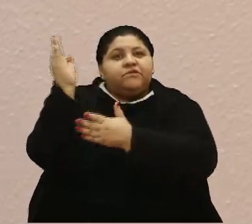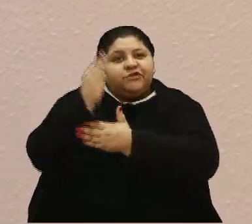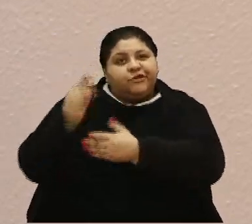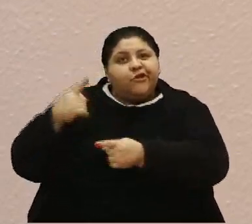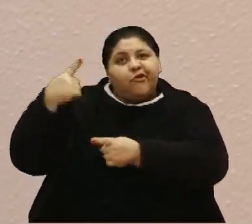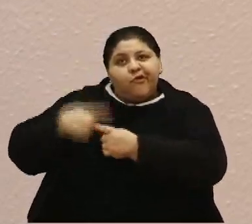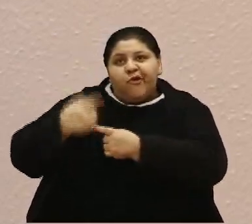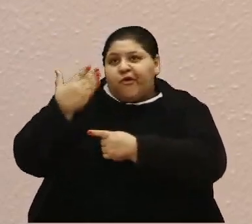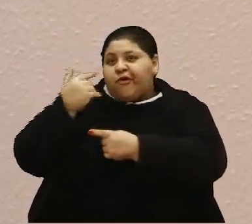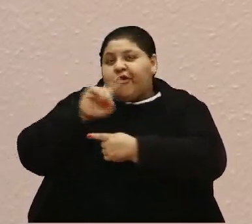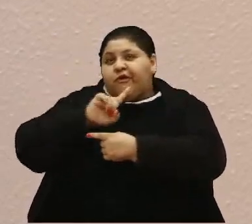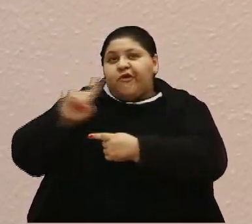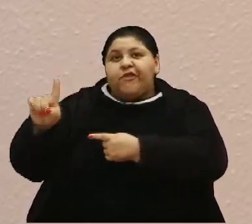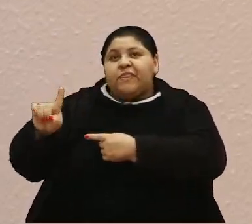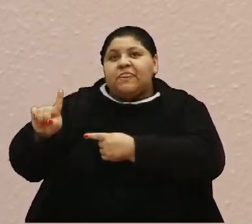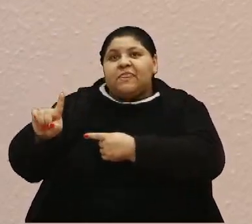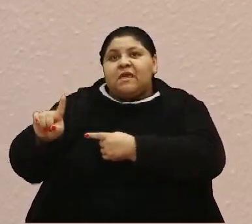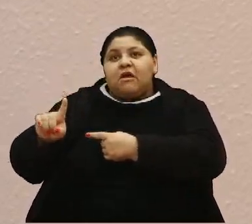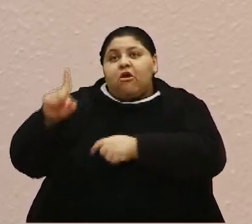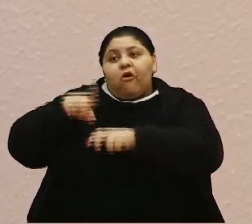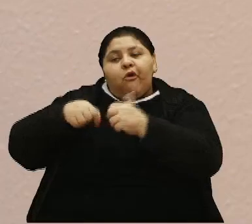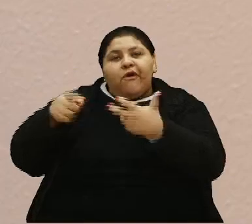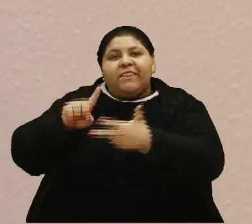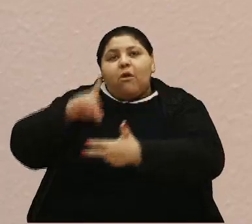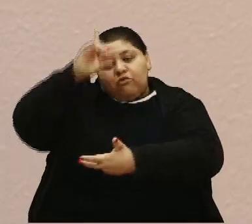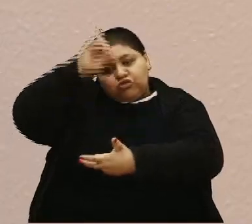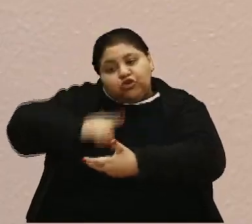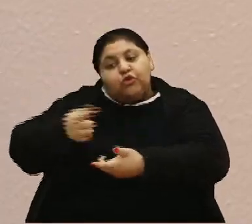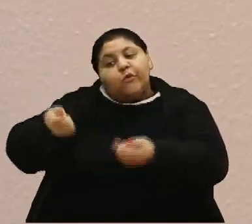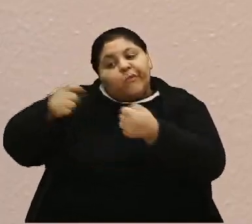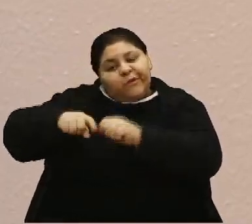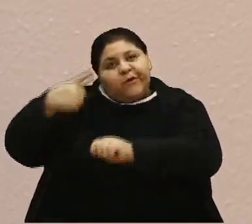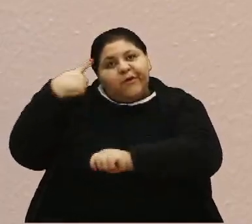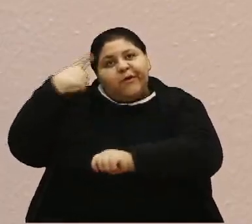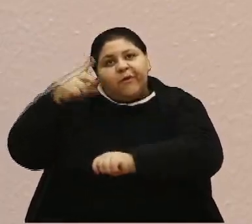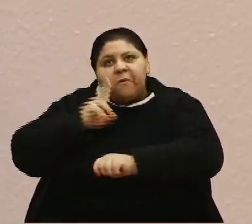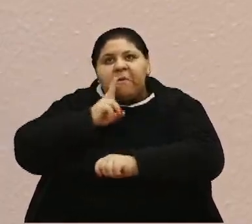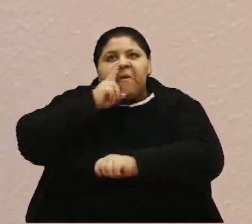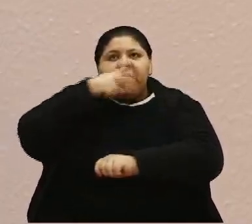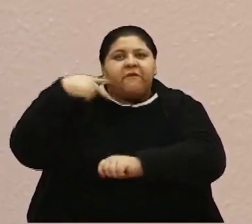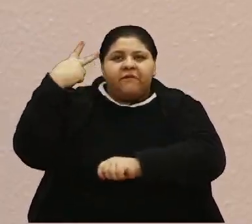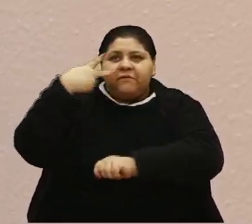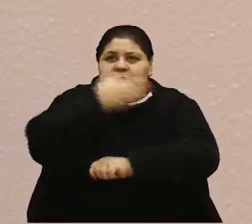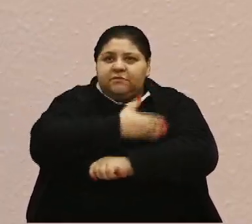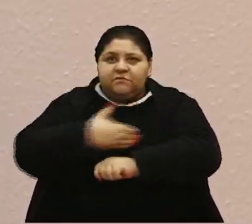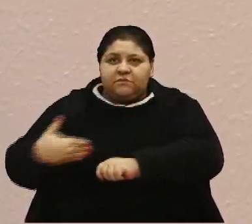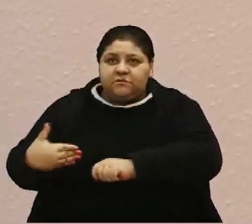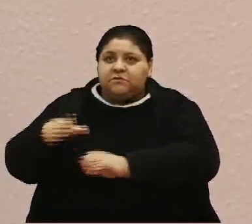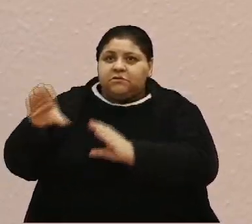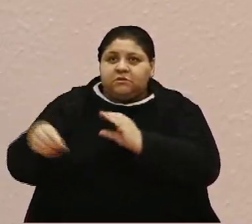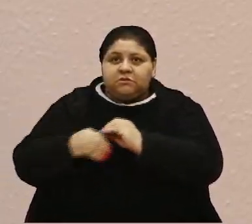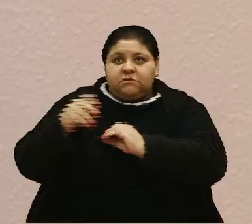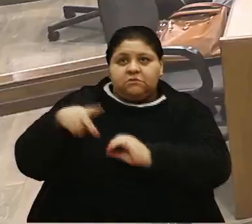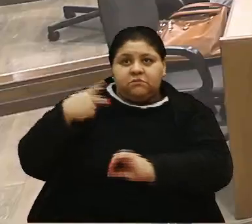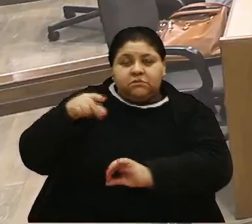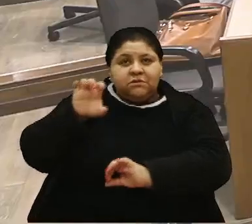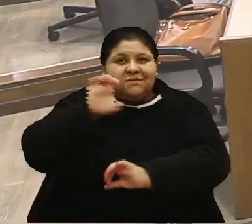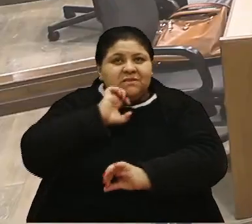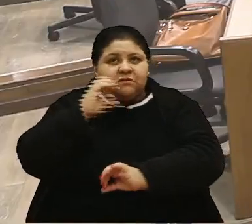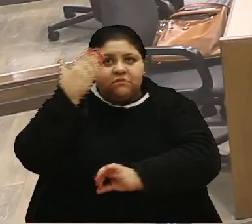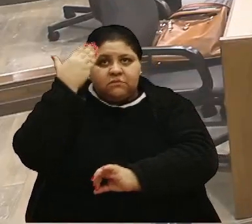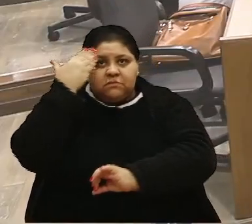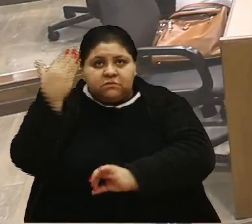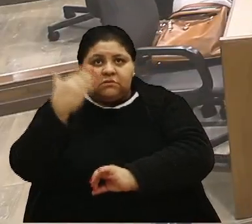porque alimento não é mercadoria e sim um direito, por isso nós precisamos pensar e fortalecer as políticas públicas. Sua parte, vereadora Estela. Muito